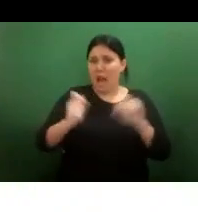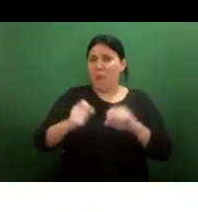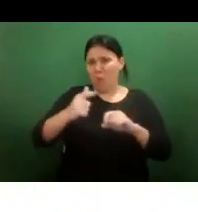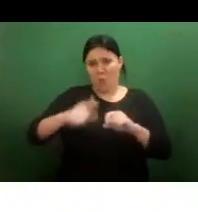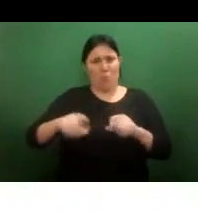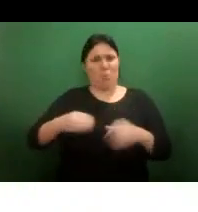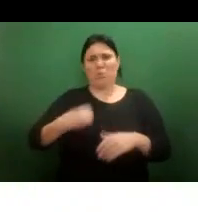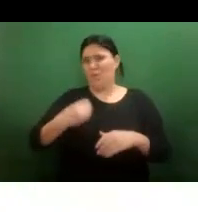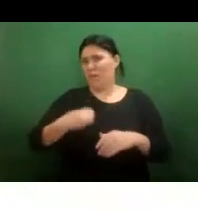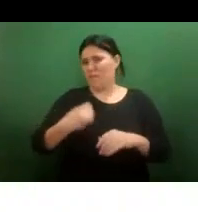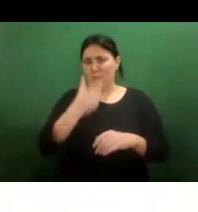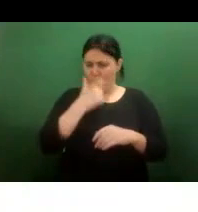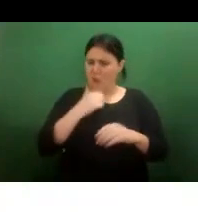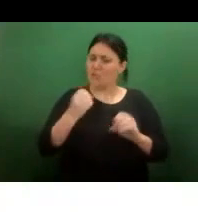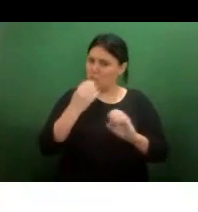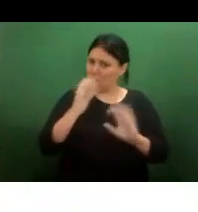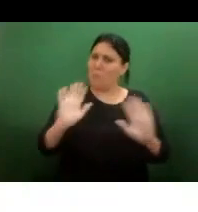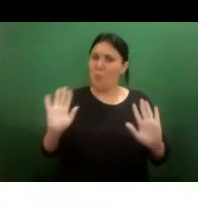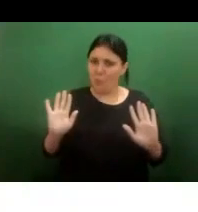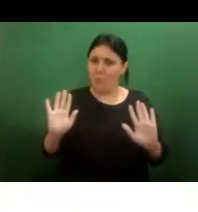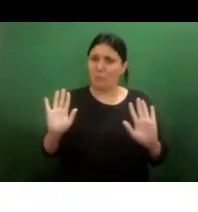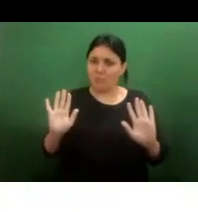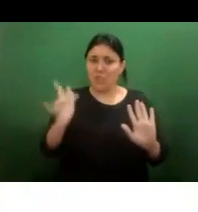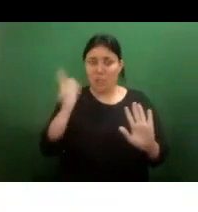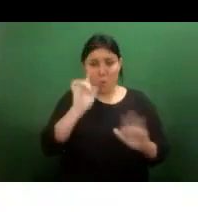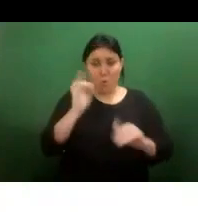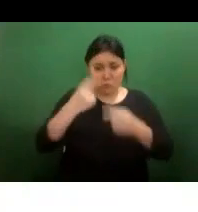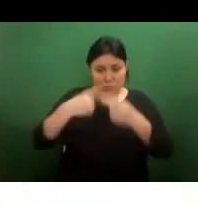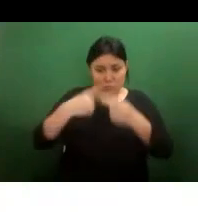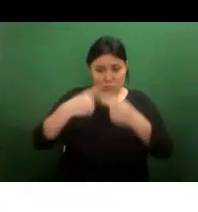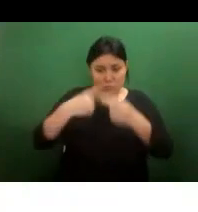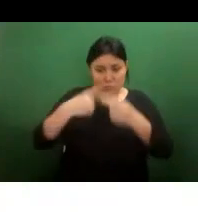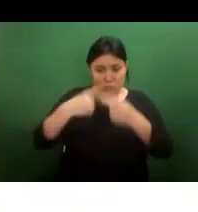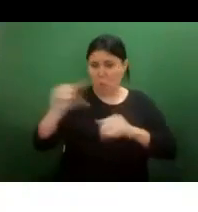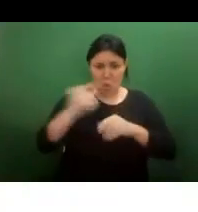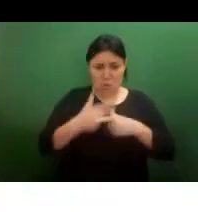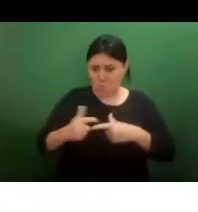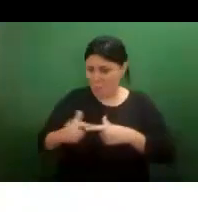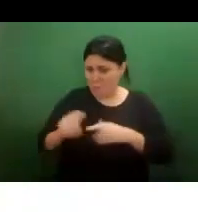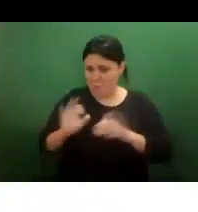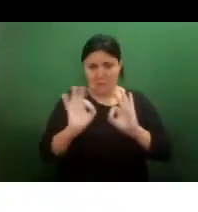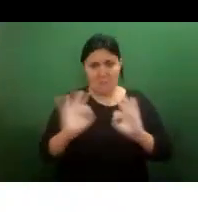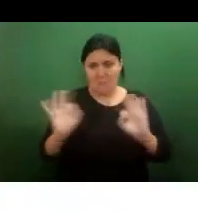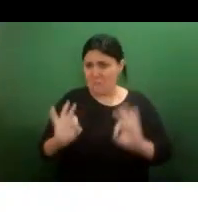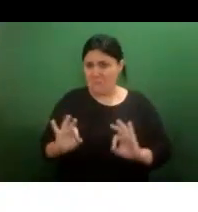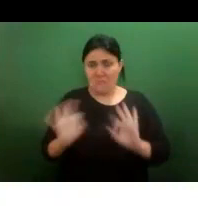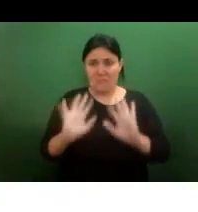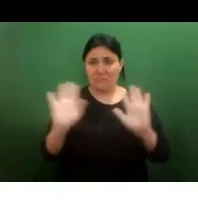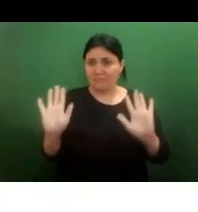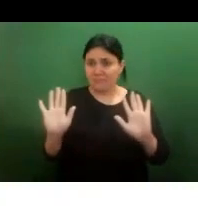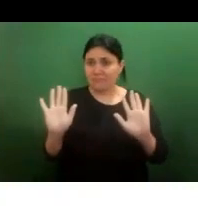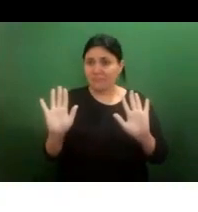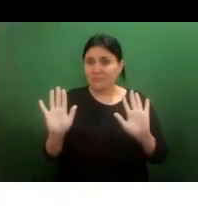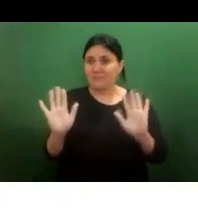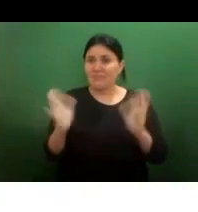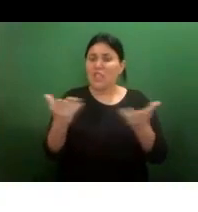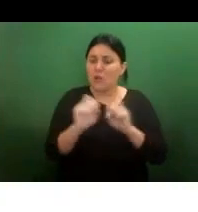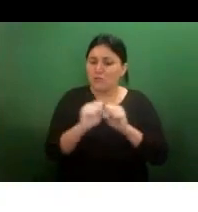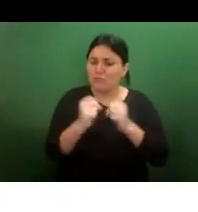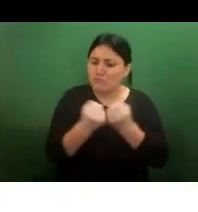gente está se dando bem, né? Estamos conseguindo superar tudo. E terminar escutando a Lívia Mota